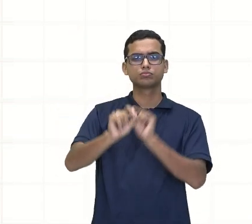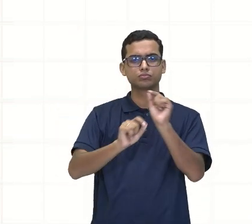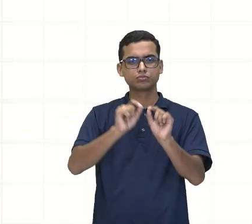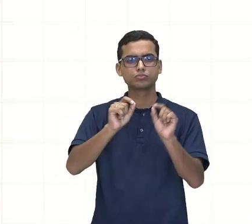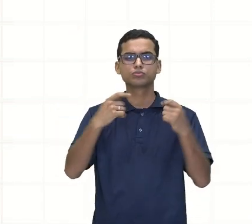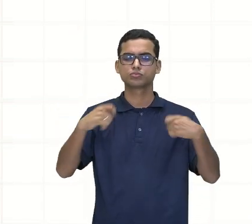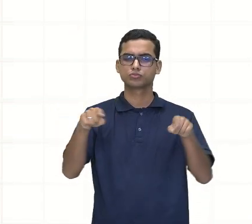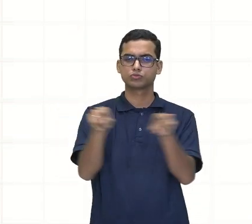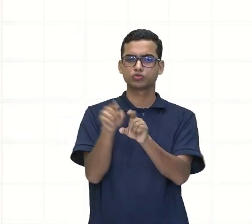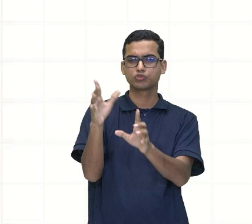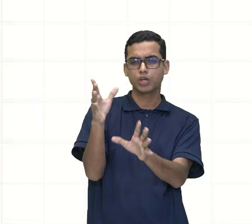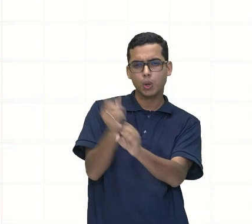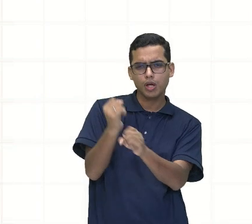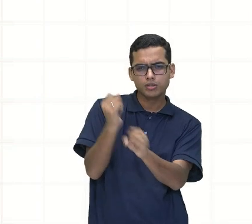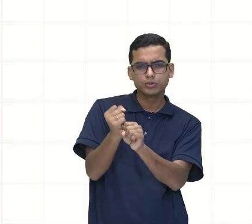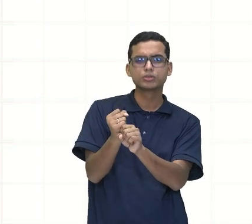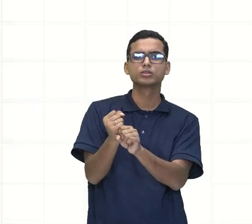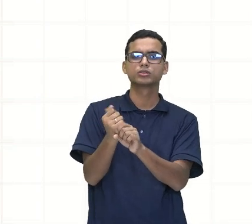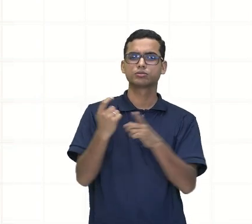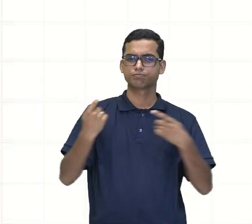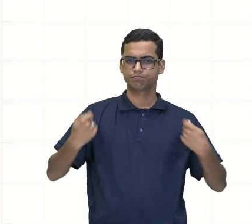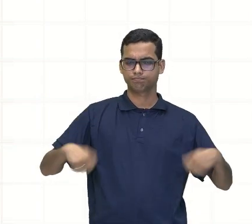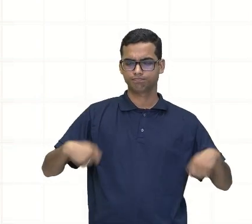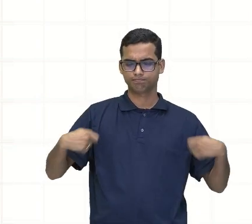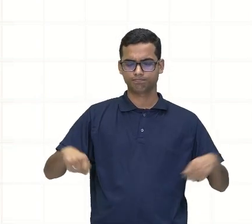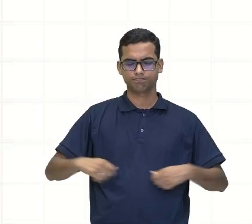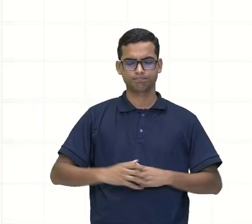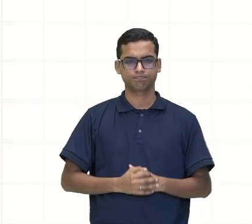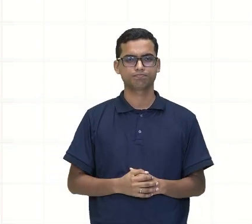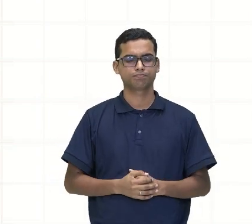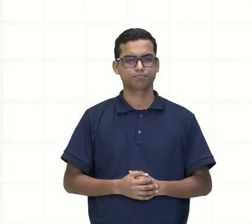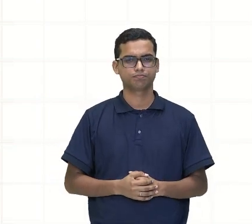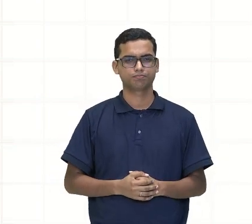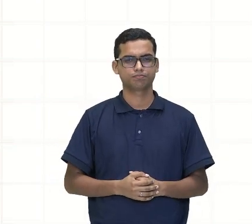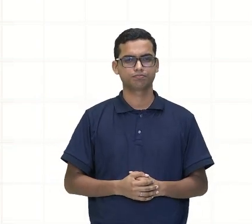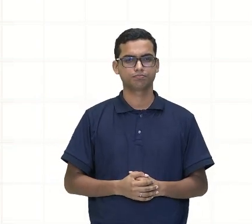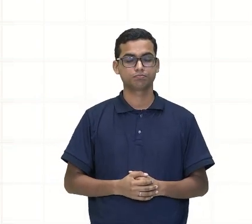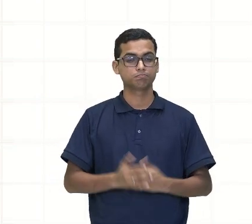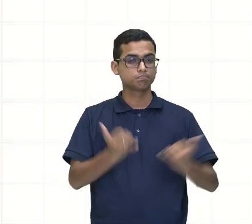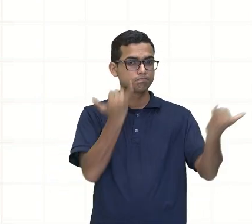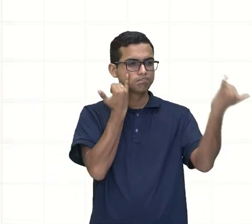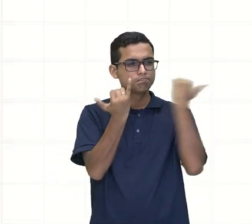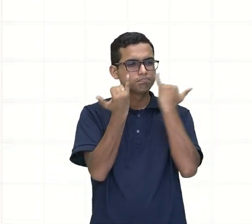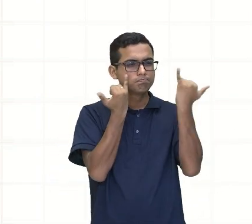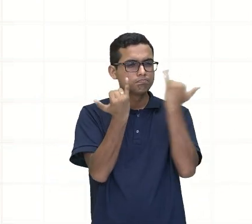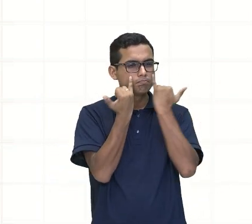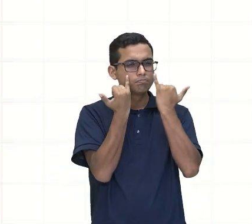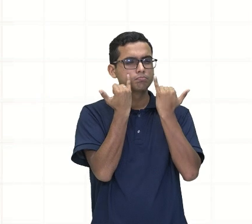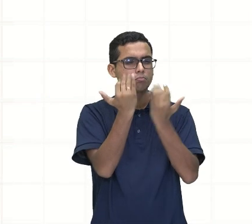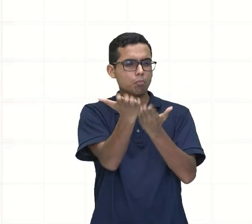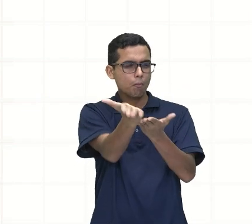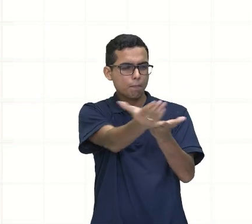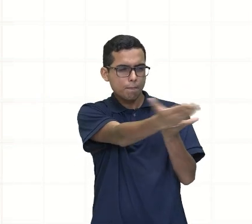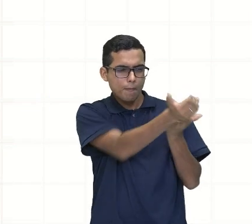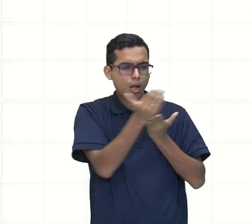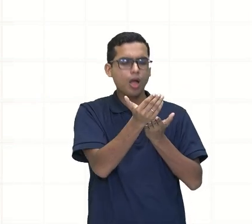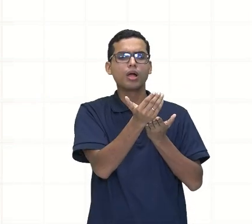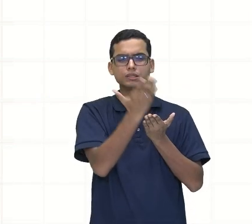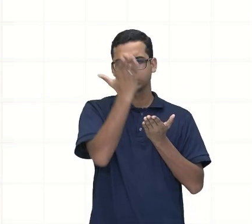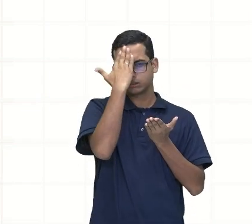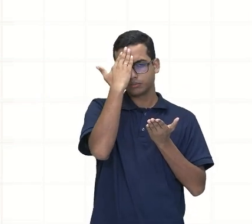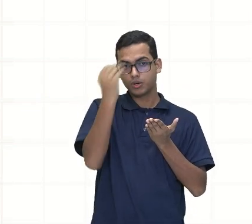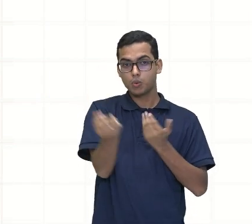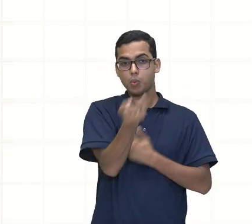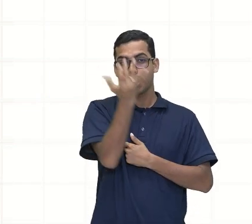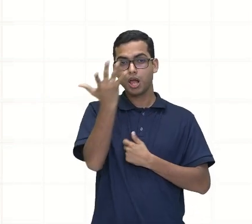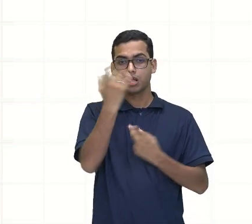ser medido, tá bom? Então, eu vou pegar um determinado dado, né, onde ele vai ser medido, onde ele pode ser